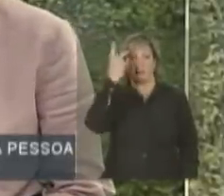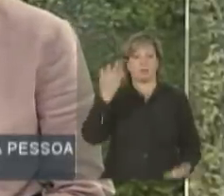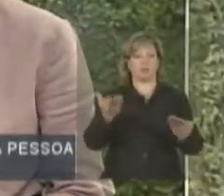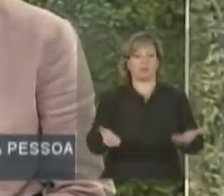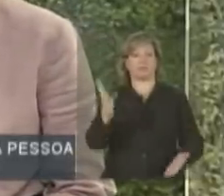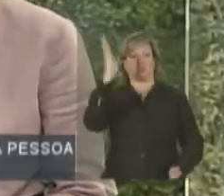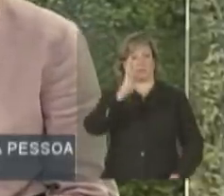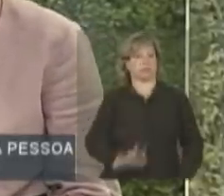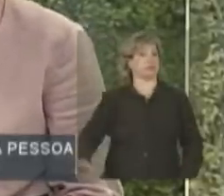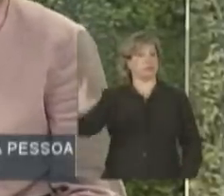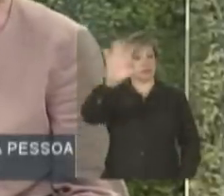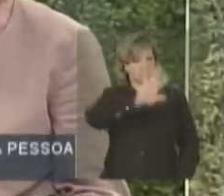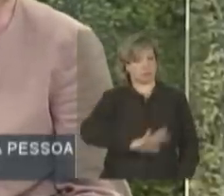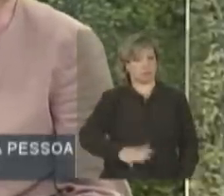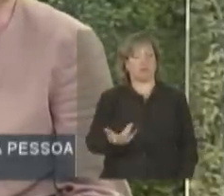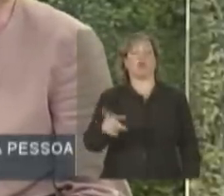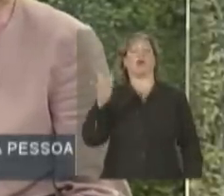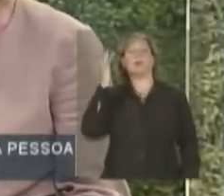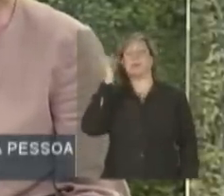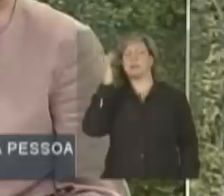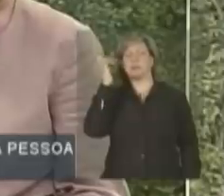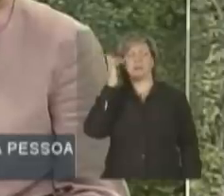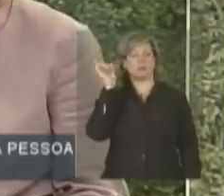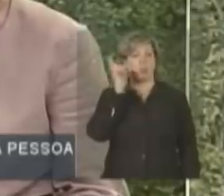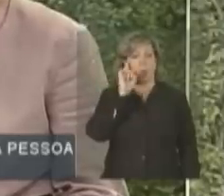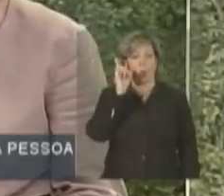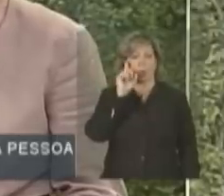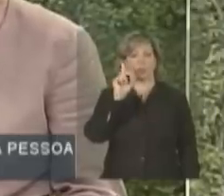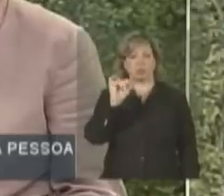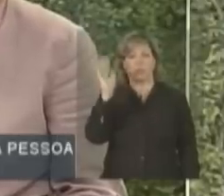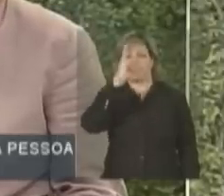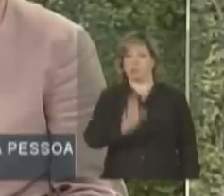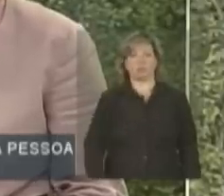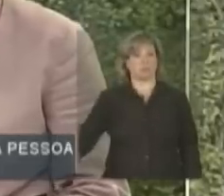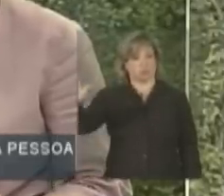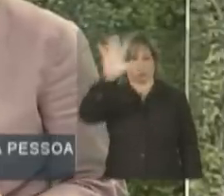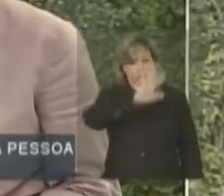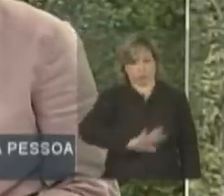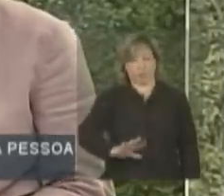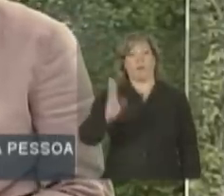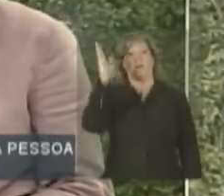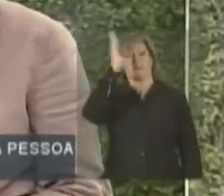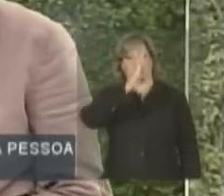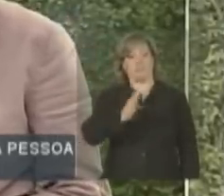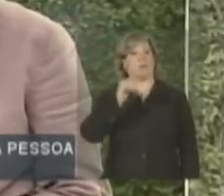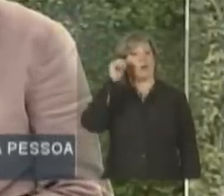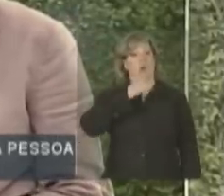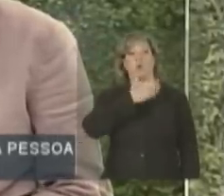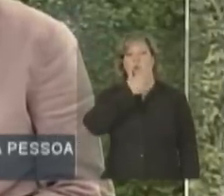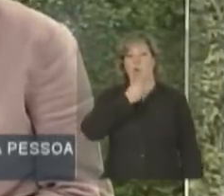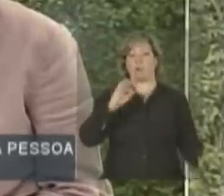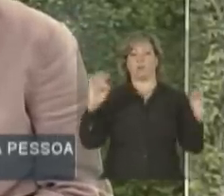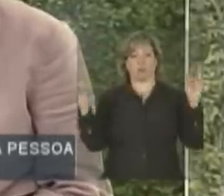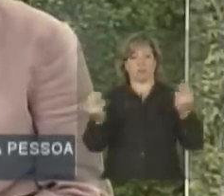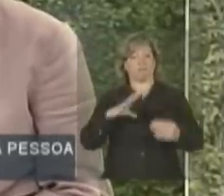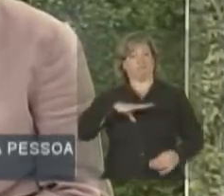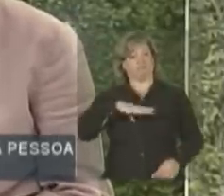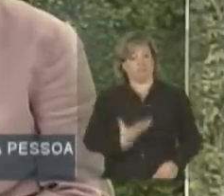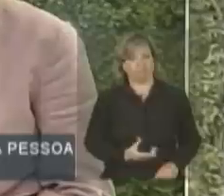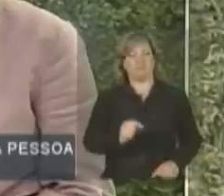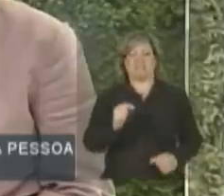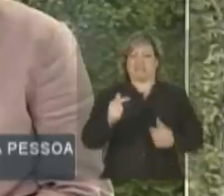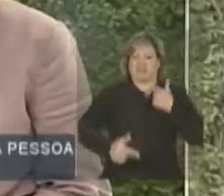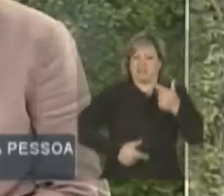população. Todos os dias, senhores e senhoras, em todo o Brasil, brasileiros e brasileiras desafiam